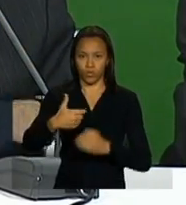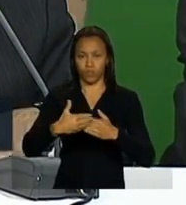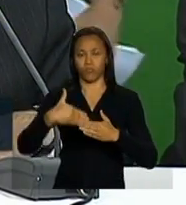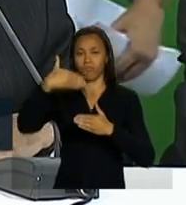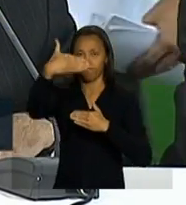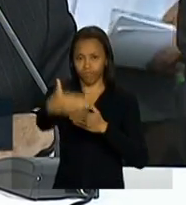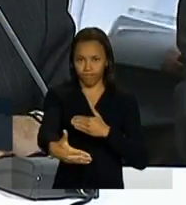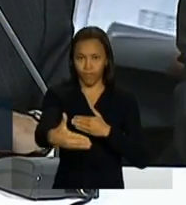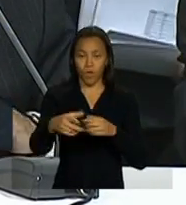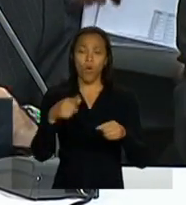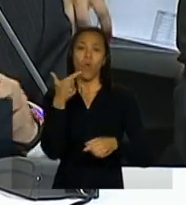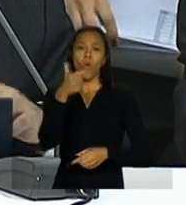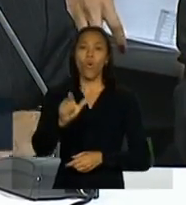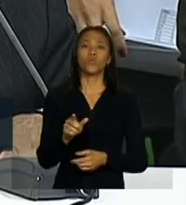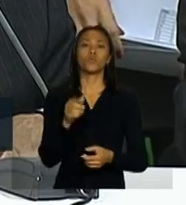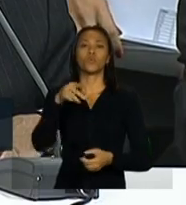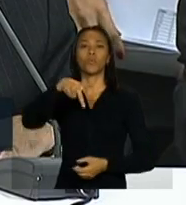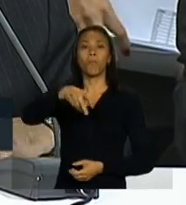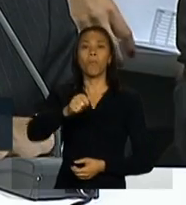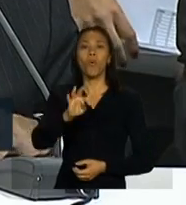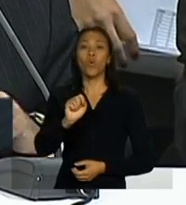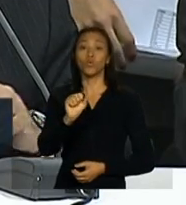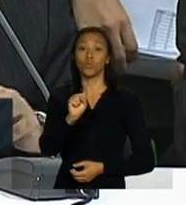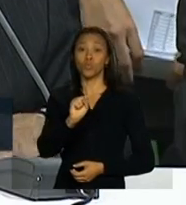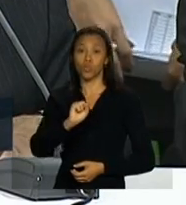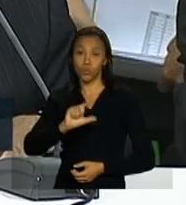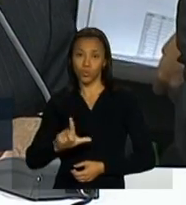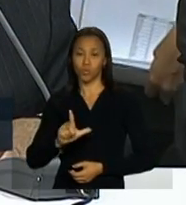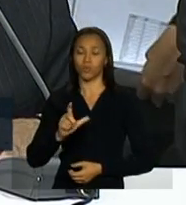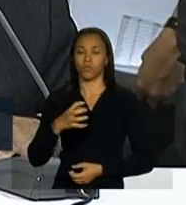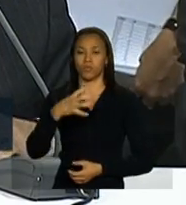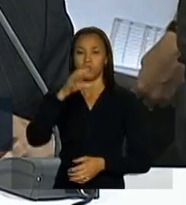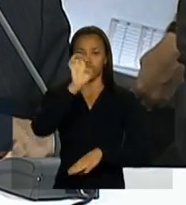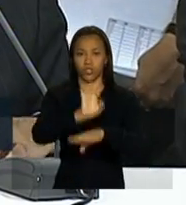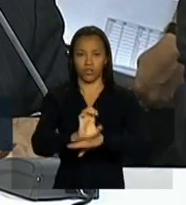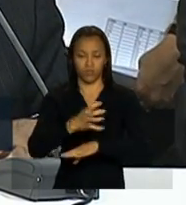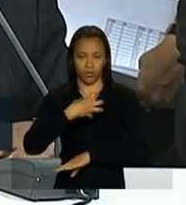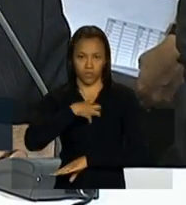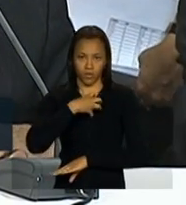é Porto Sul da Bahia, é isso?